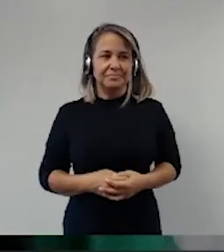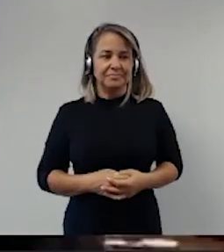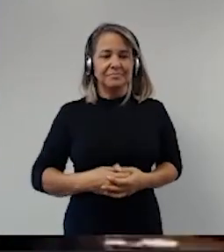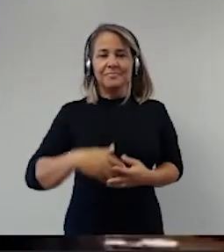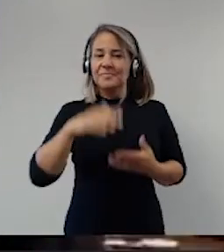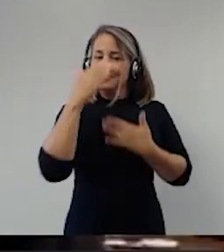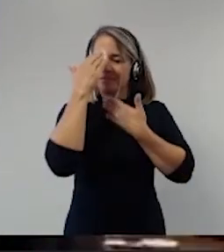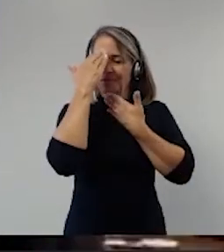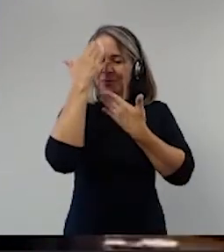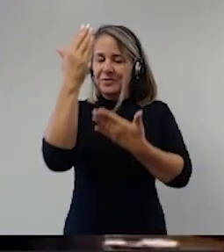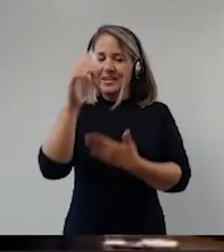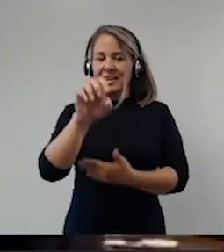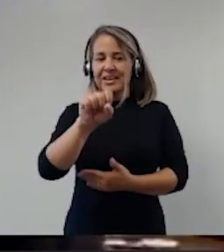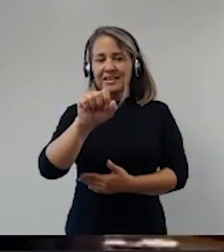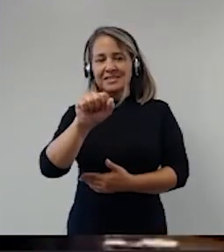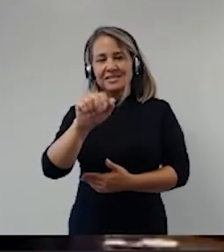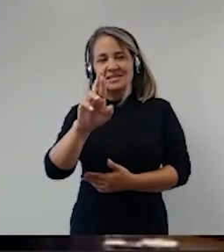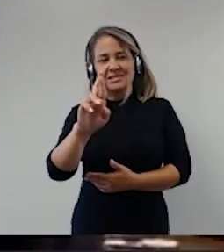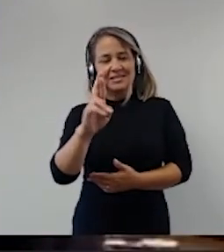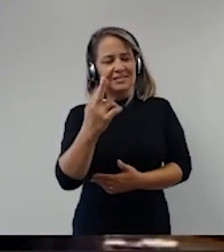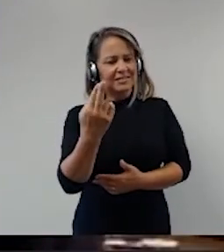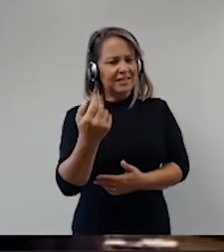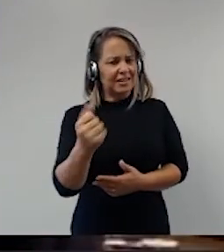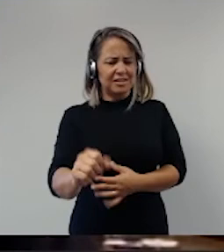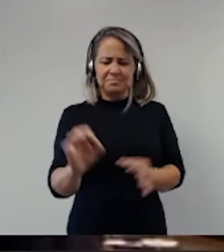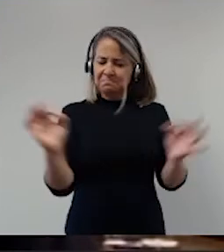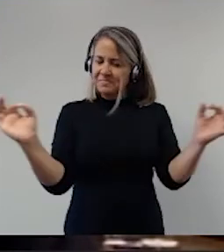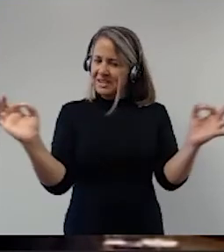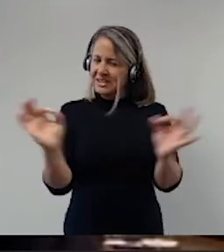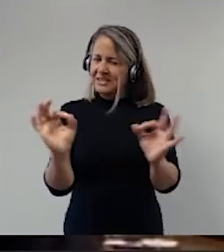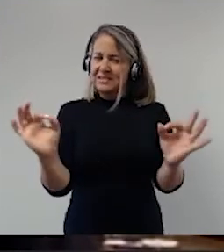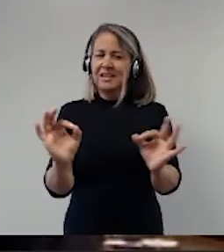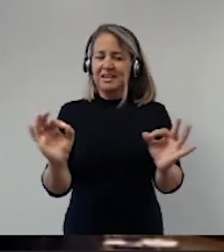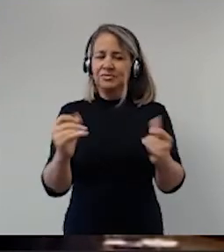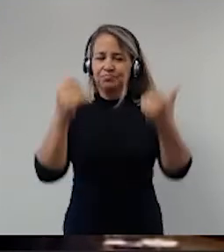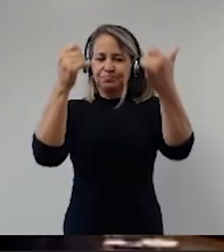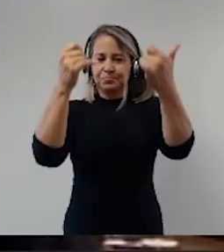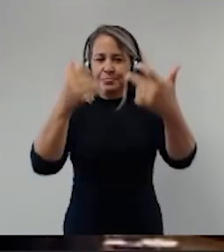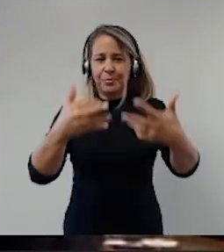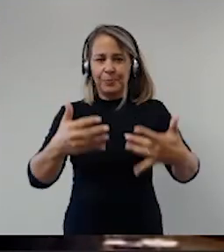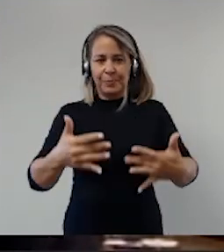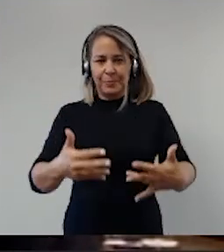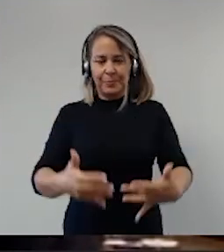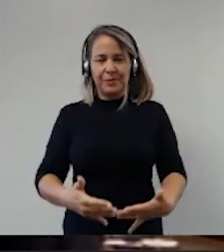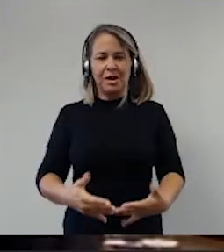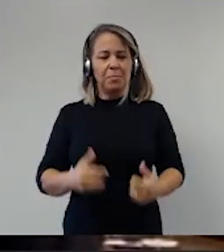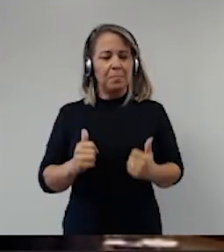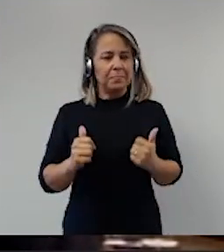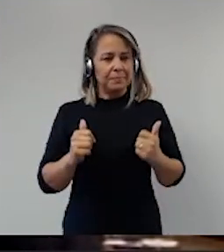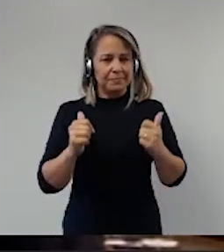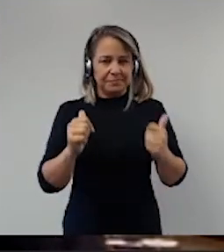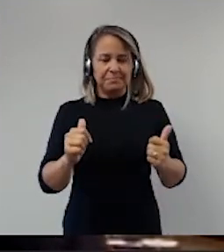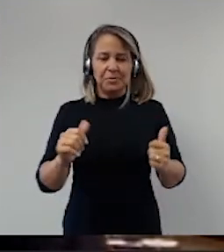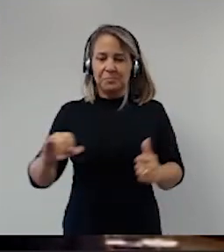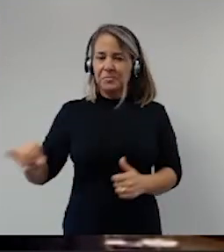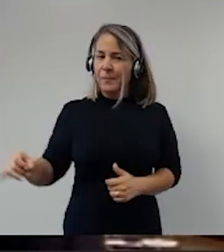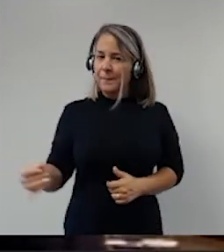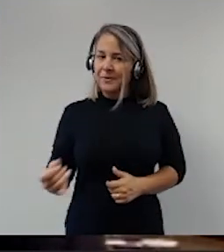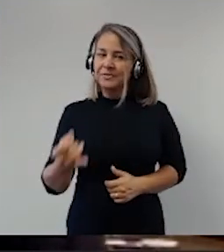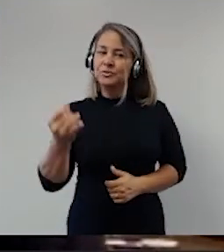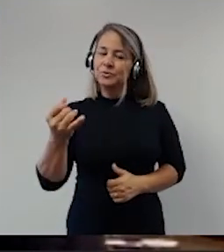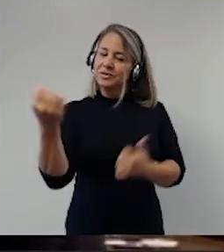Muito obrigado, Sara. Excelentes as suas colocações. Achei muito oportuna a